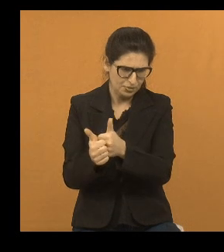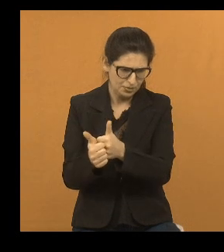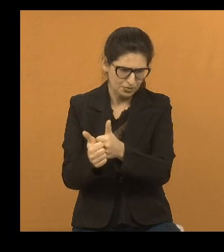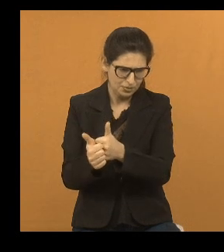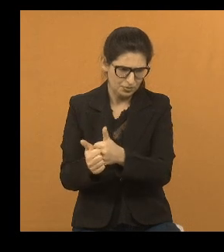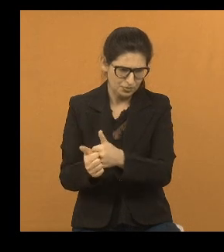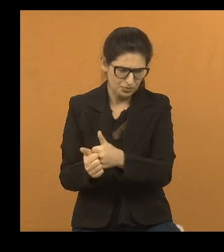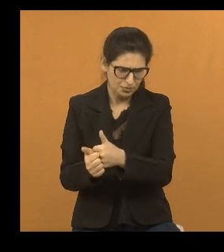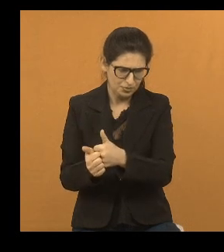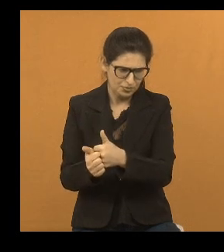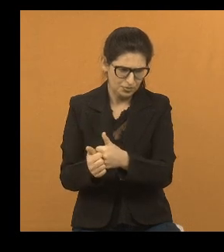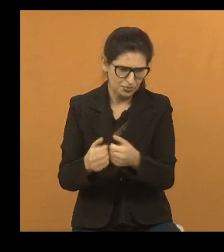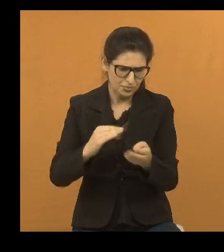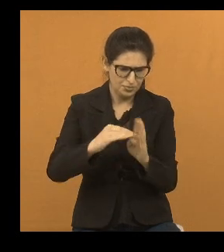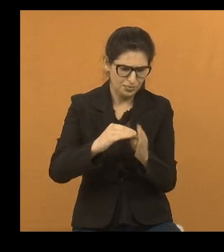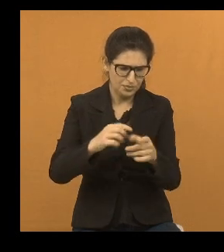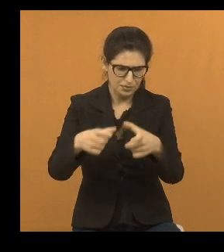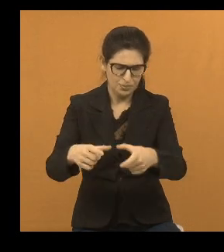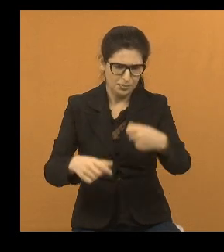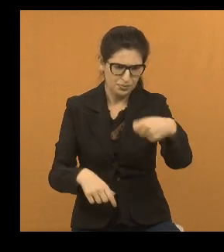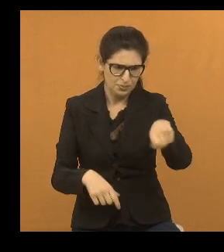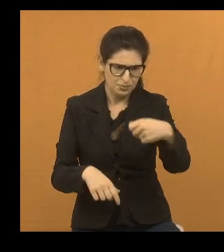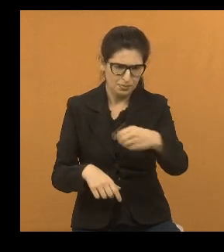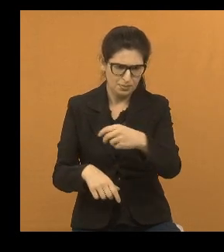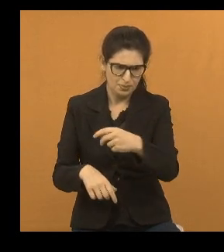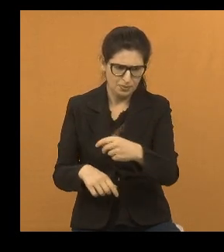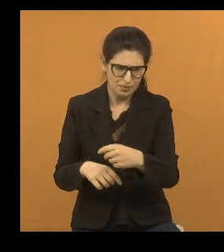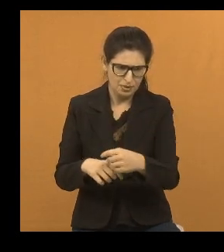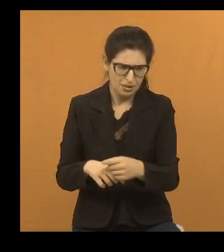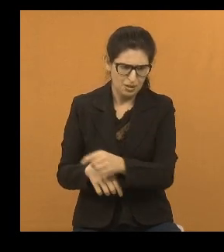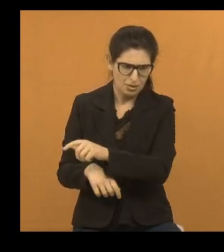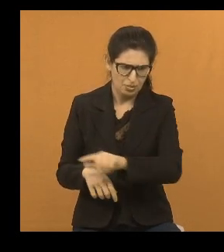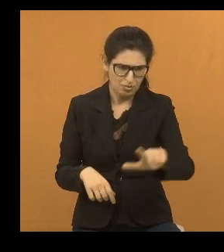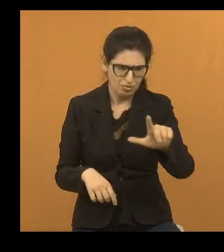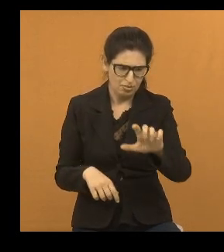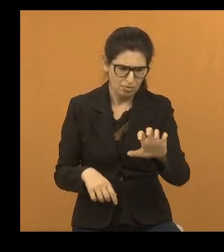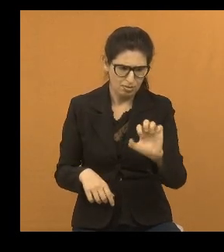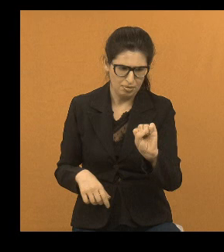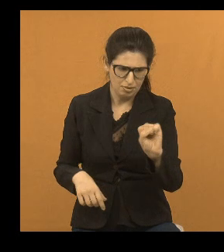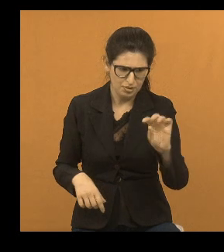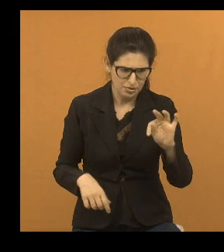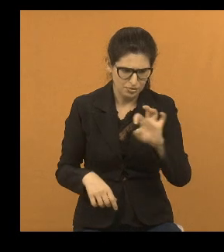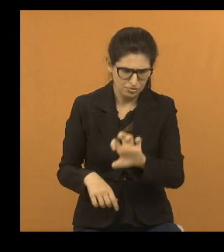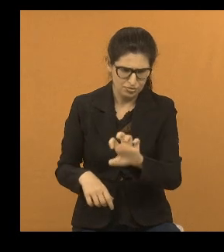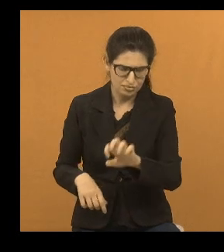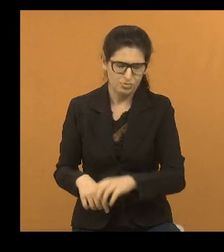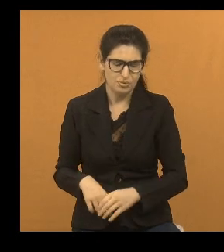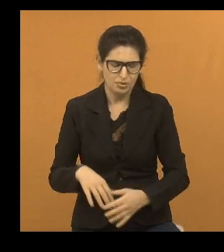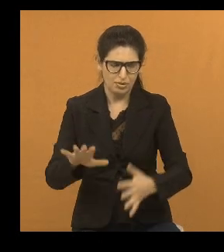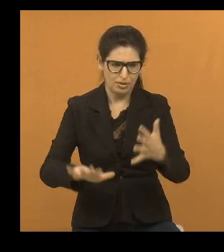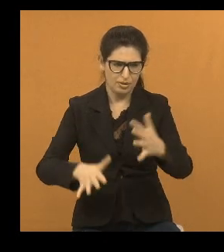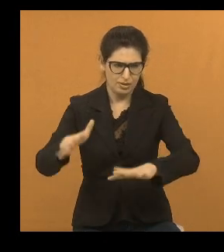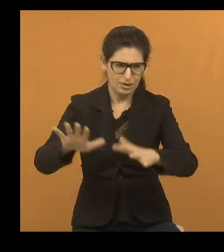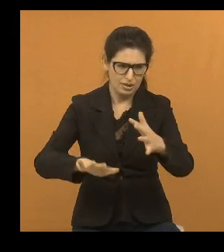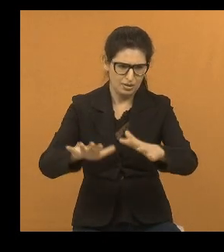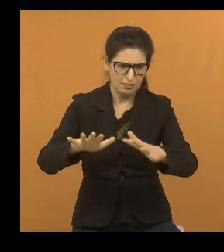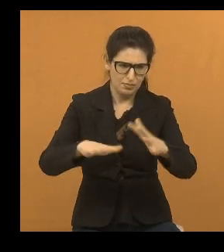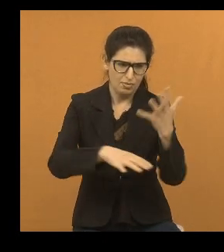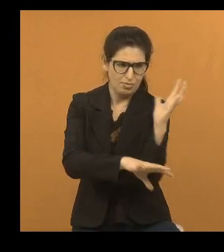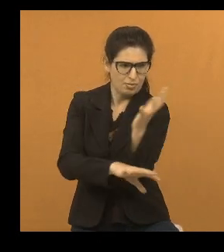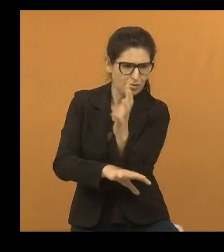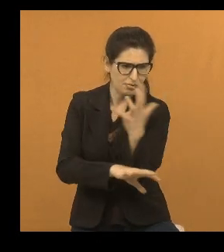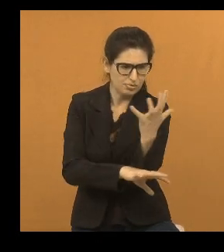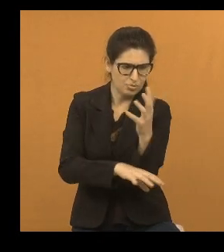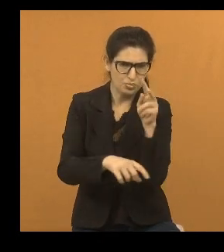Sinos, ele tem a região oeste, são áreas de várzea com o objetivo de garantir o equilíbrio ambiental.